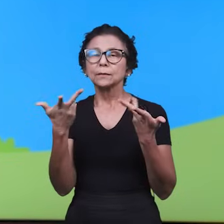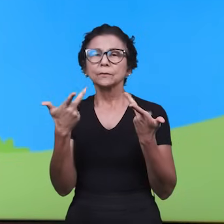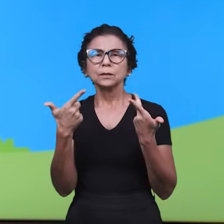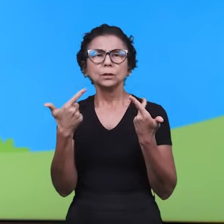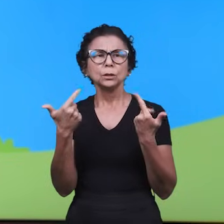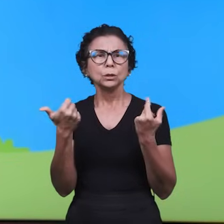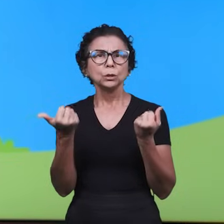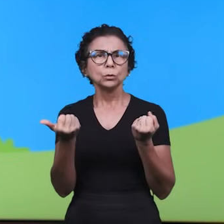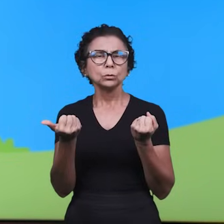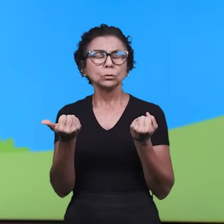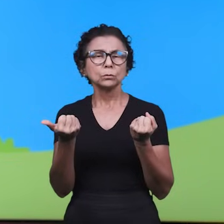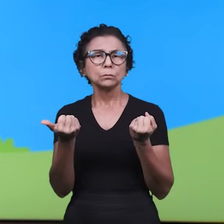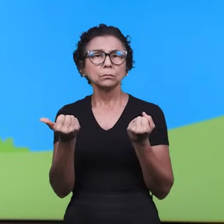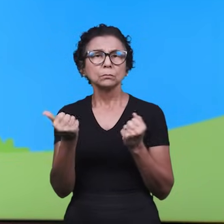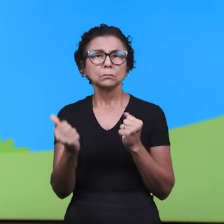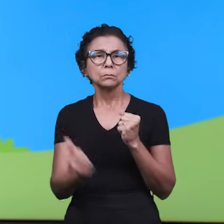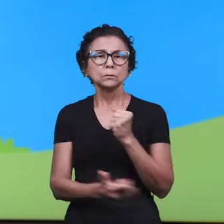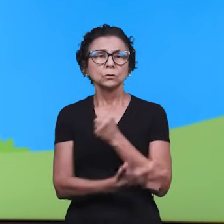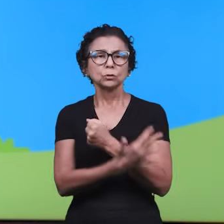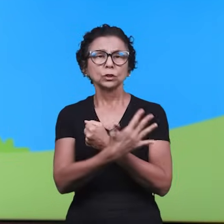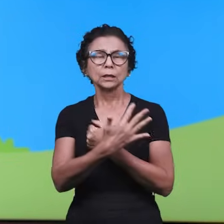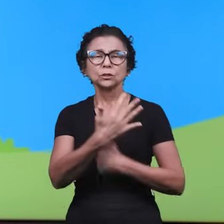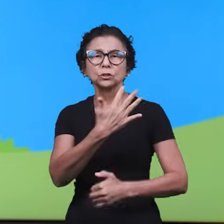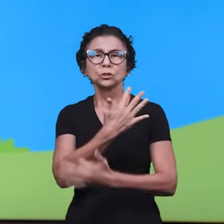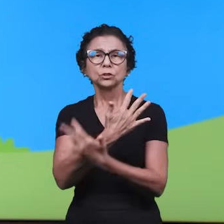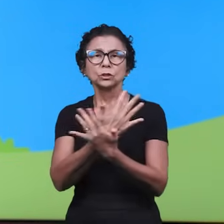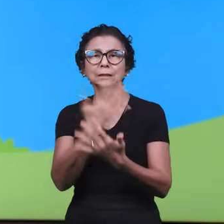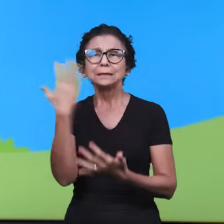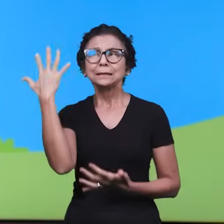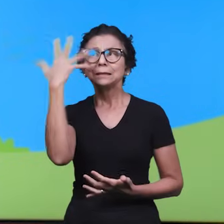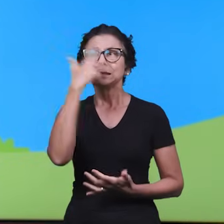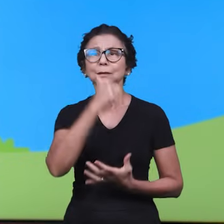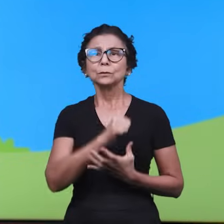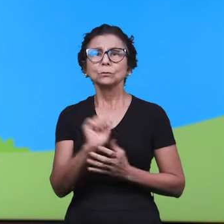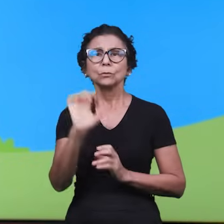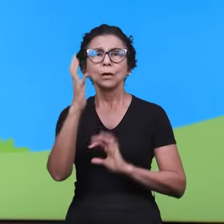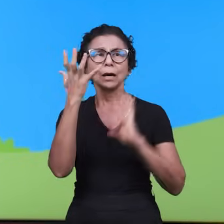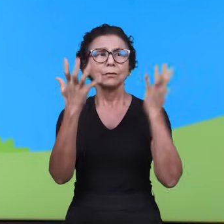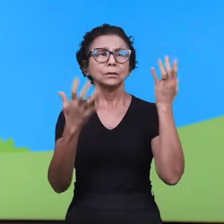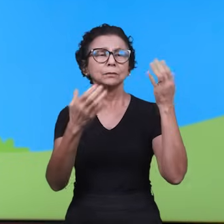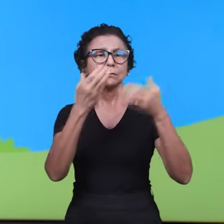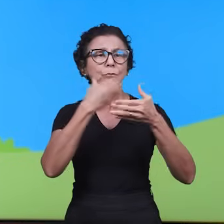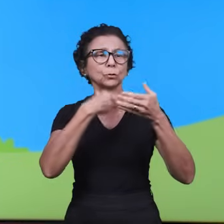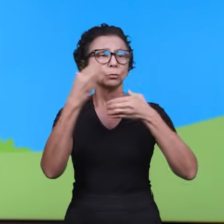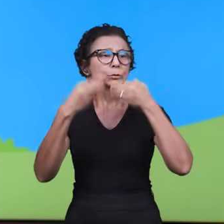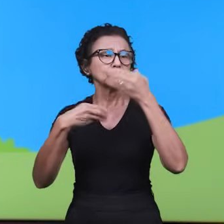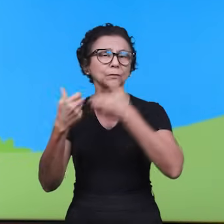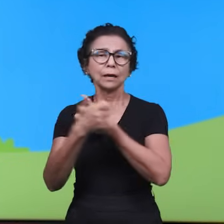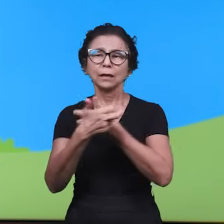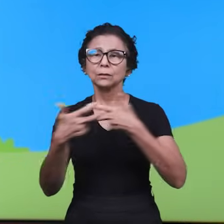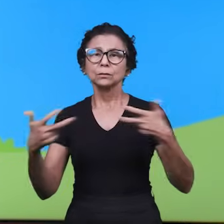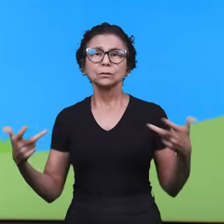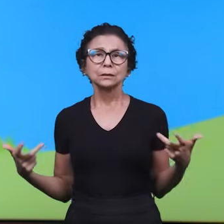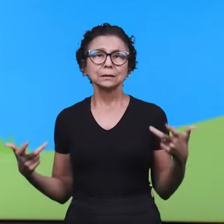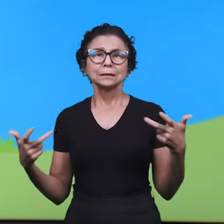desfrutava e só colocou um limite. O óbvio, o certo, era obedecer, não é mesmo?